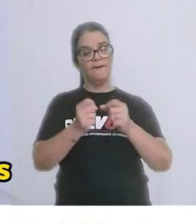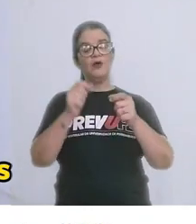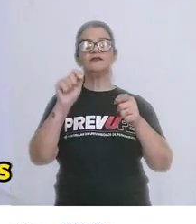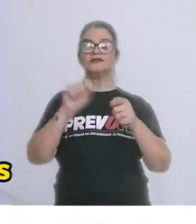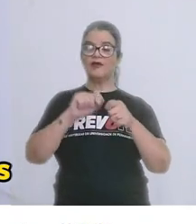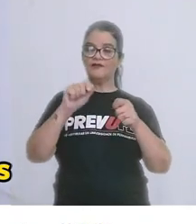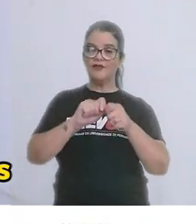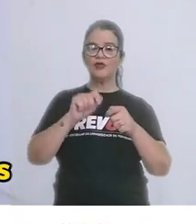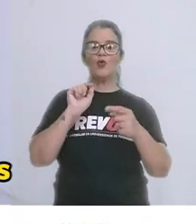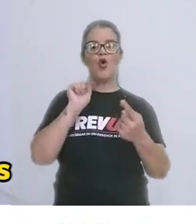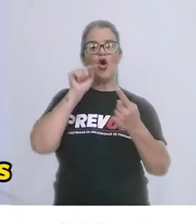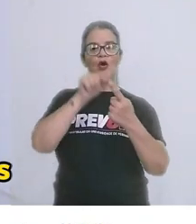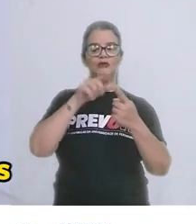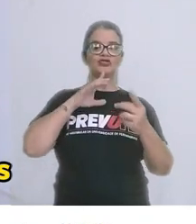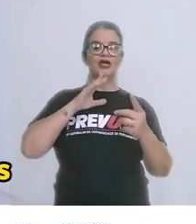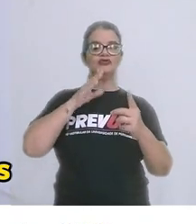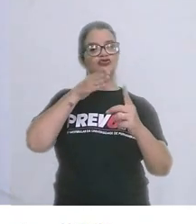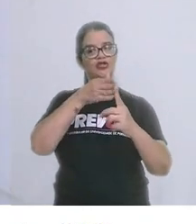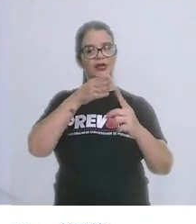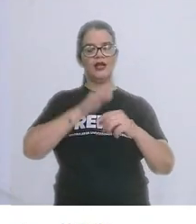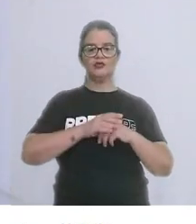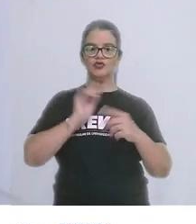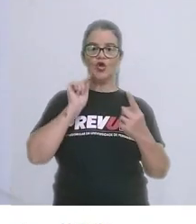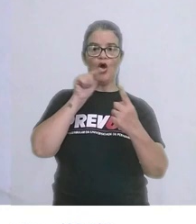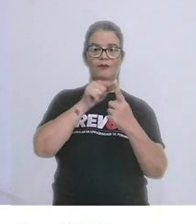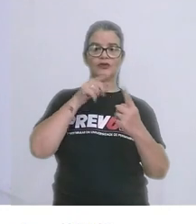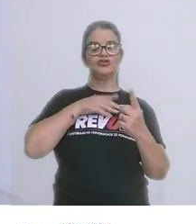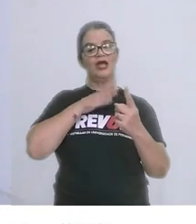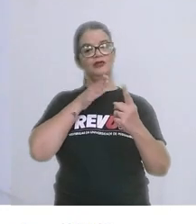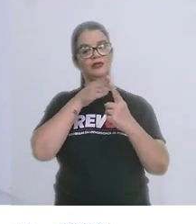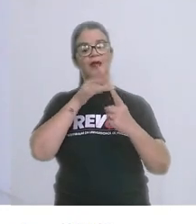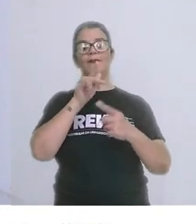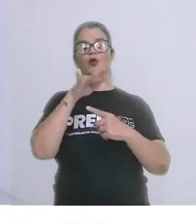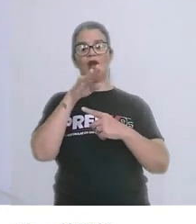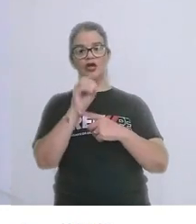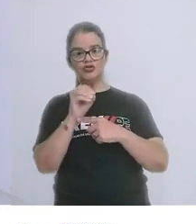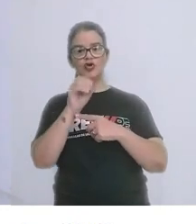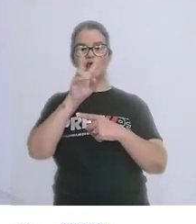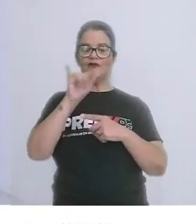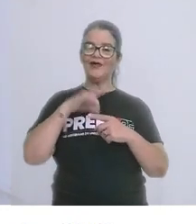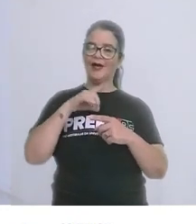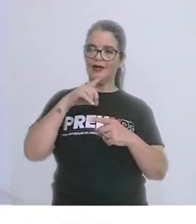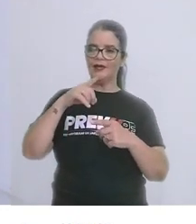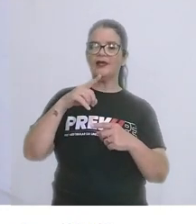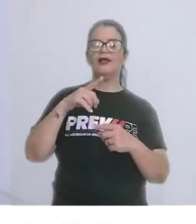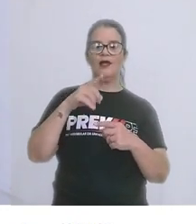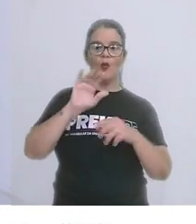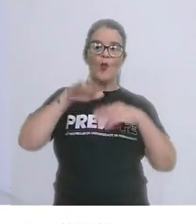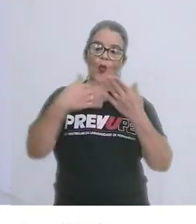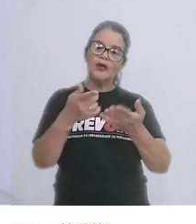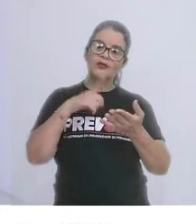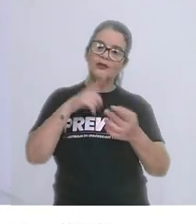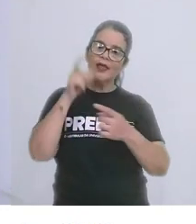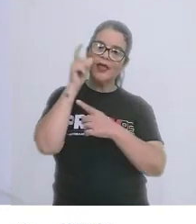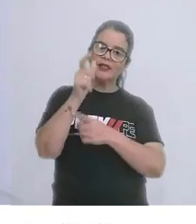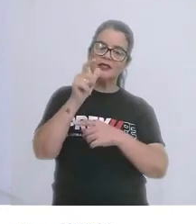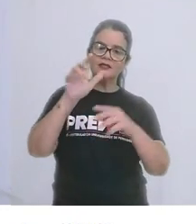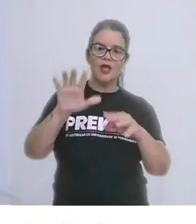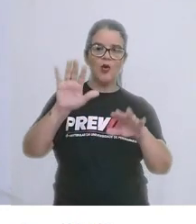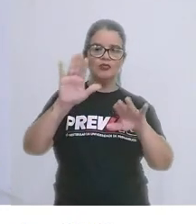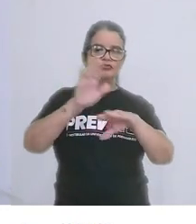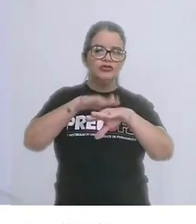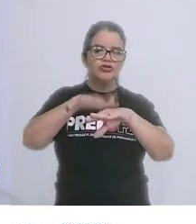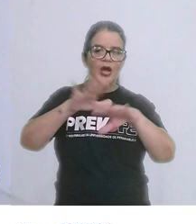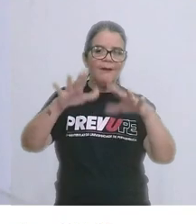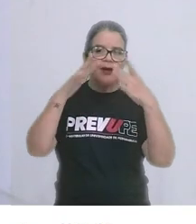feita através dos objetos diretos. O objeto direto pleonástico vai existir quando tem a intenção de chamar